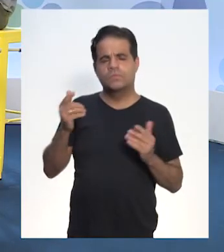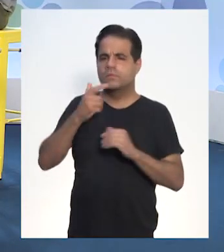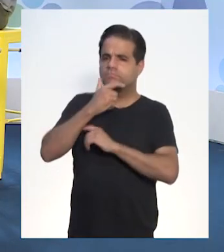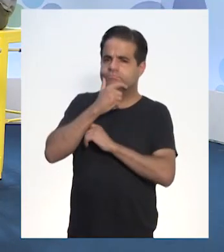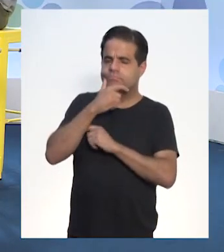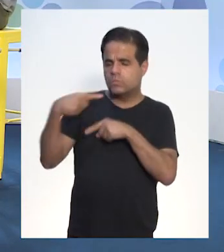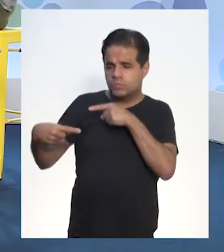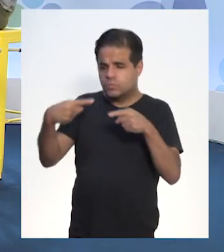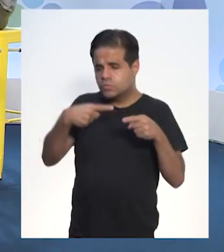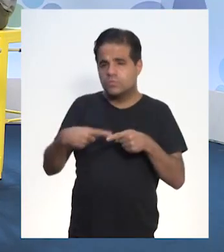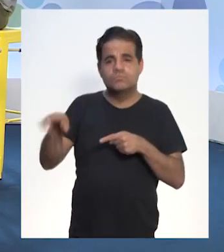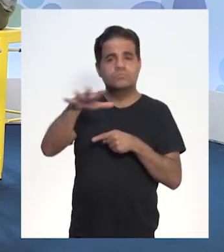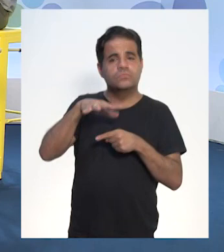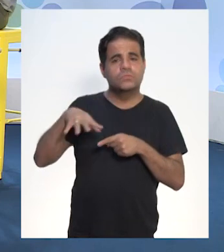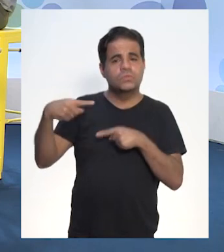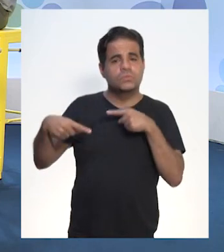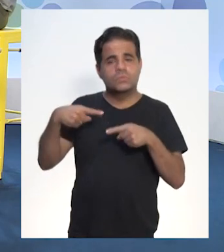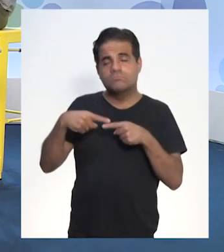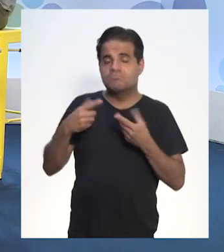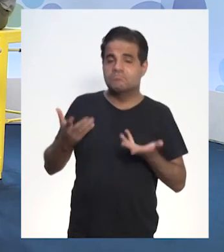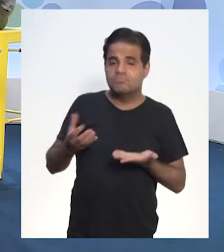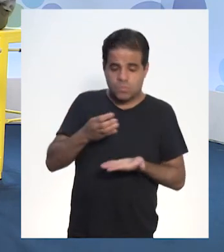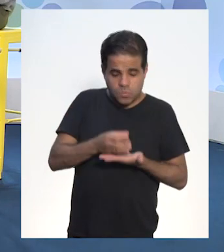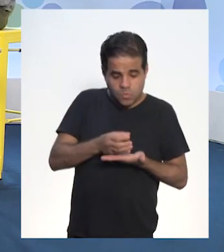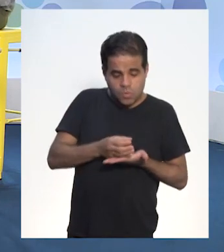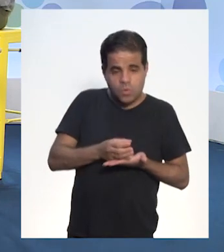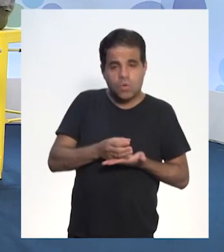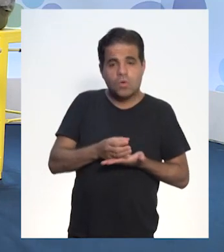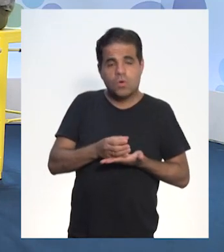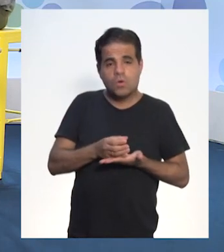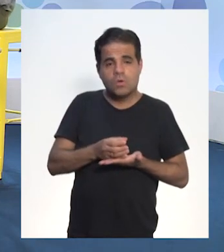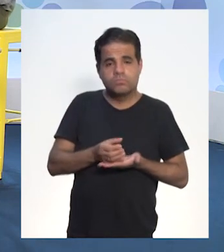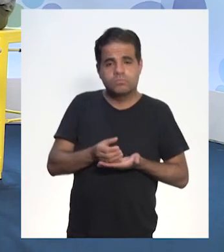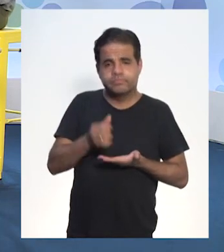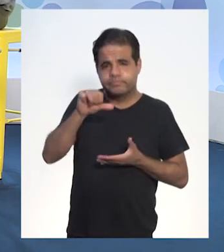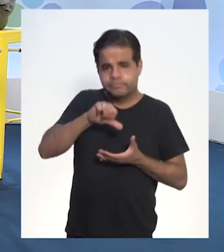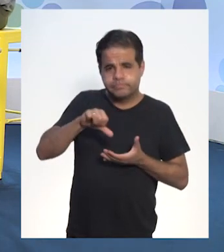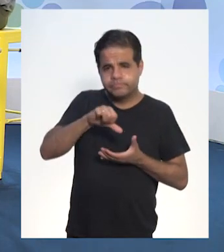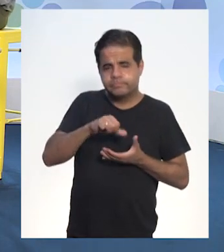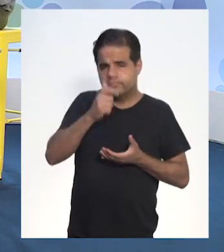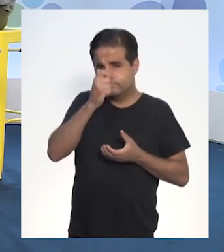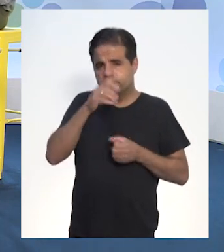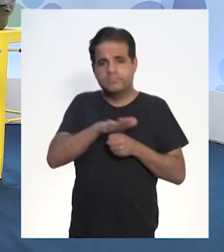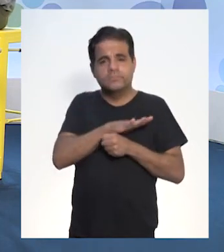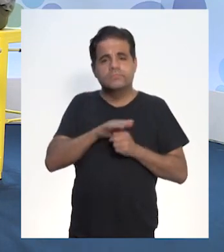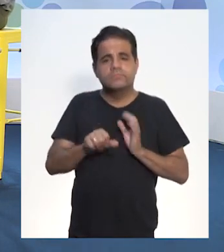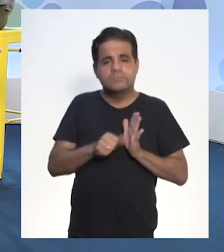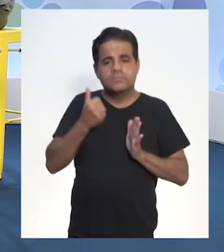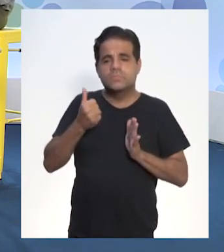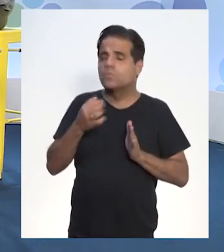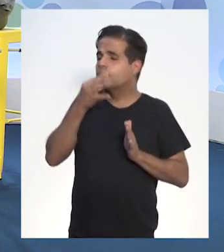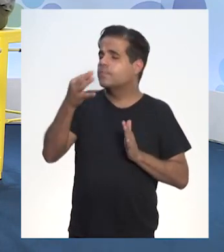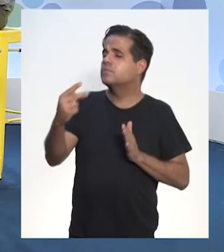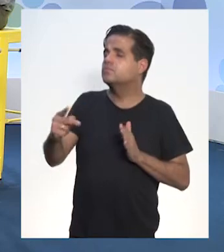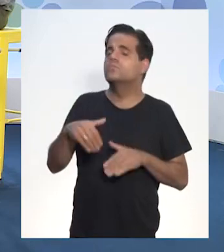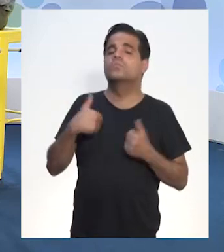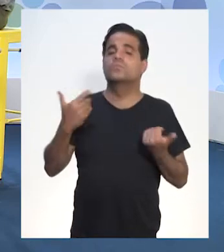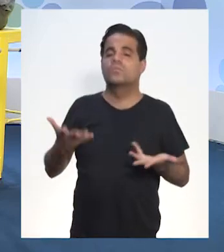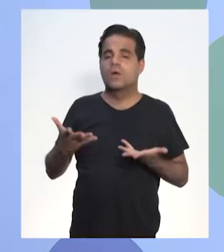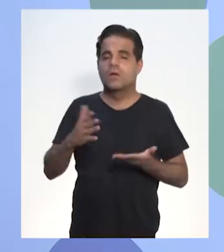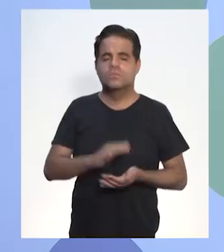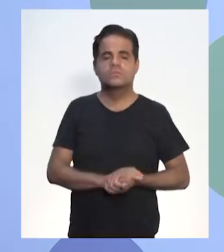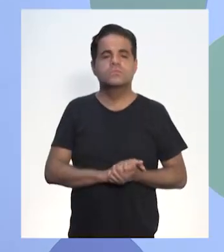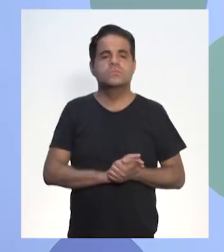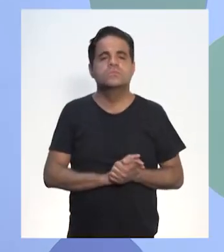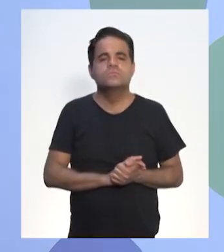né? Se qual é que vai encher primeiro, né? Vamos ver. Você tem uma opinião, Giba, sobre qual que enche primeiro? Eu acho